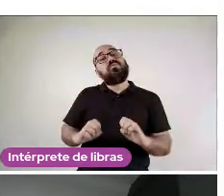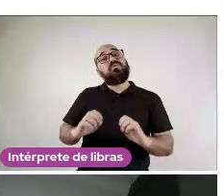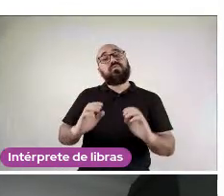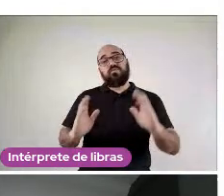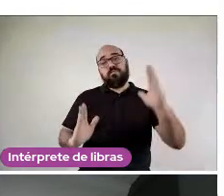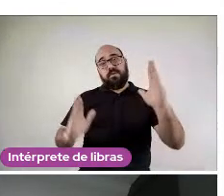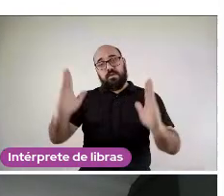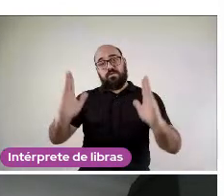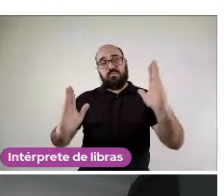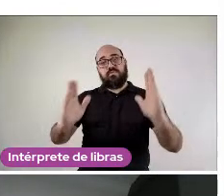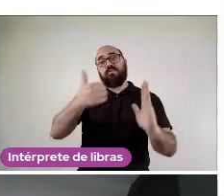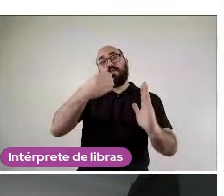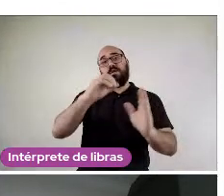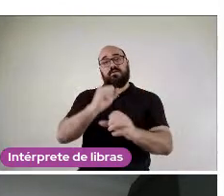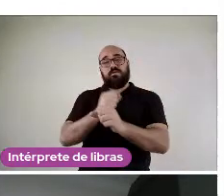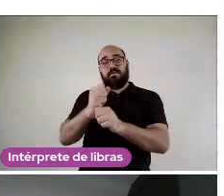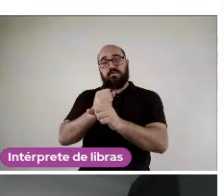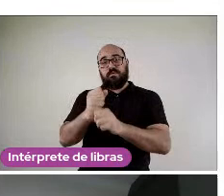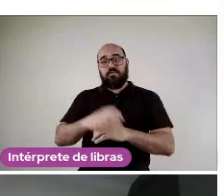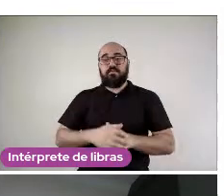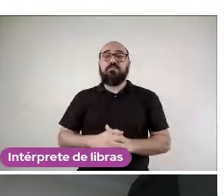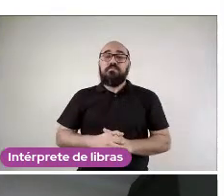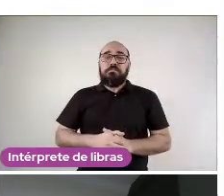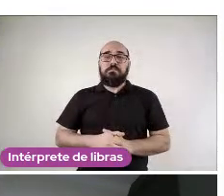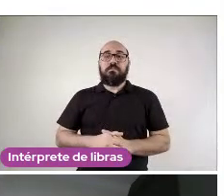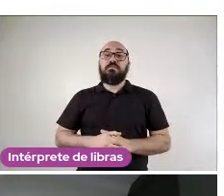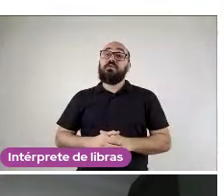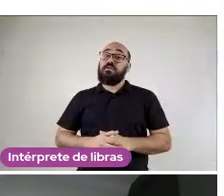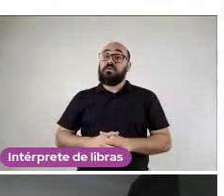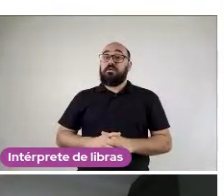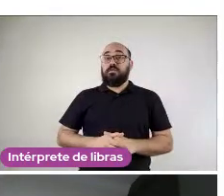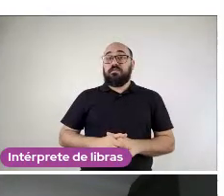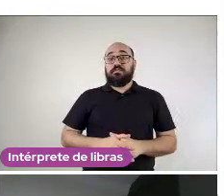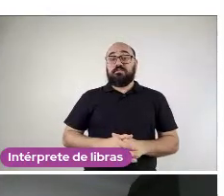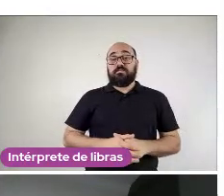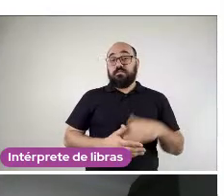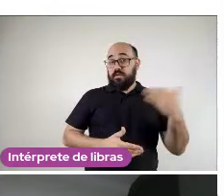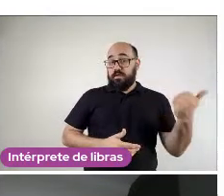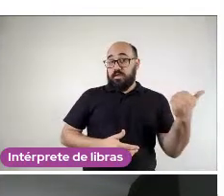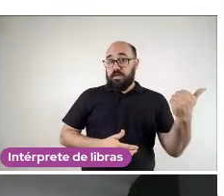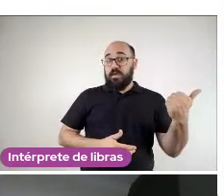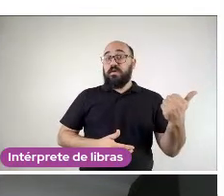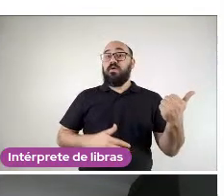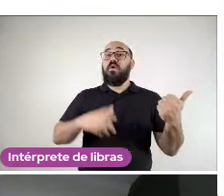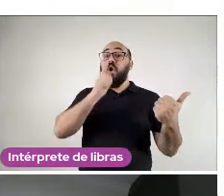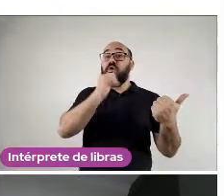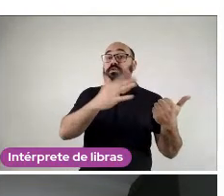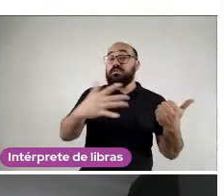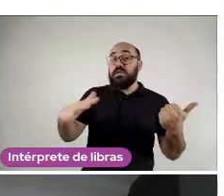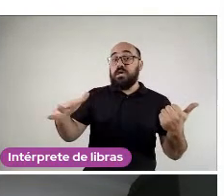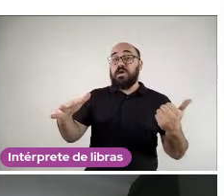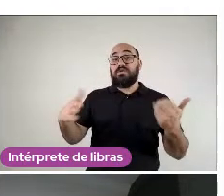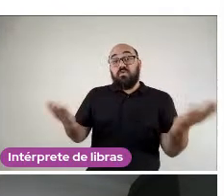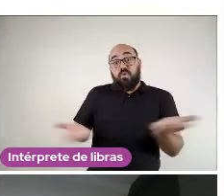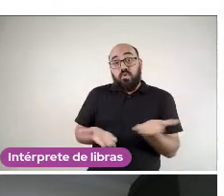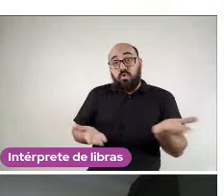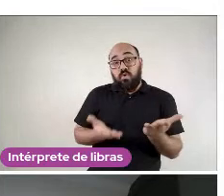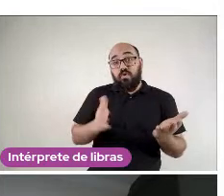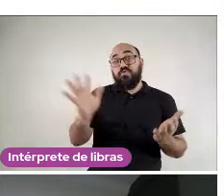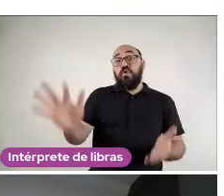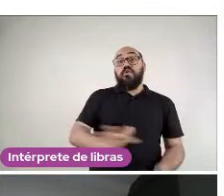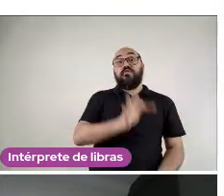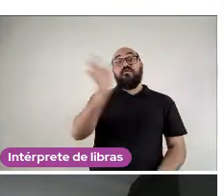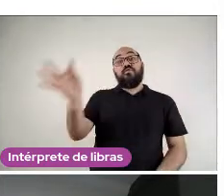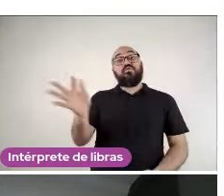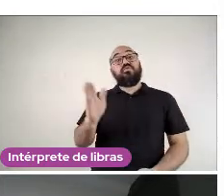de implementação. De um lado, nós temos aqui, né, à esquerda, o oceano que temos hoje e no futuro, né, do lado direito, ali, o